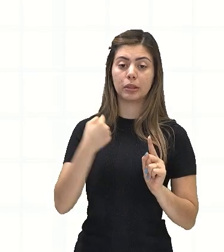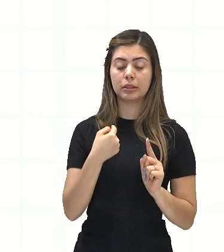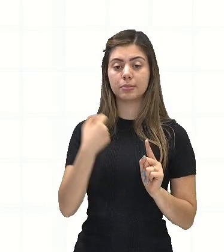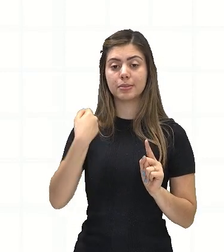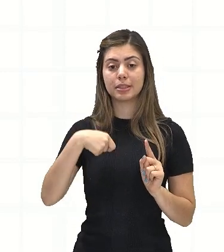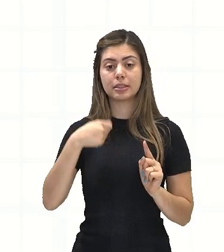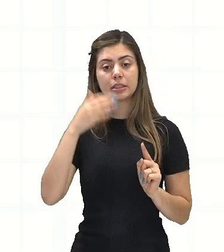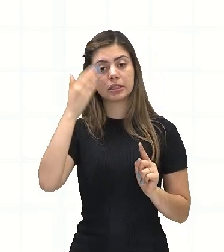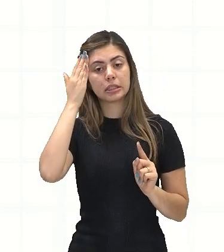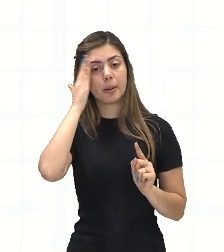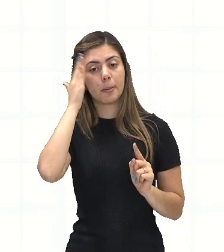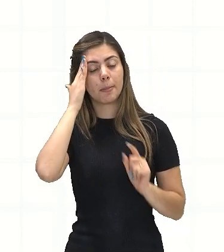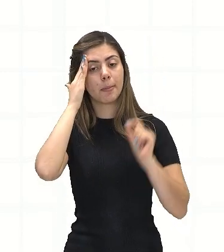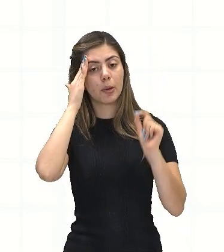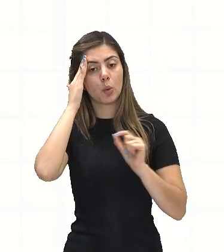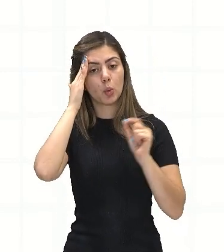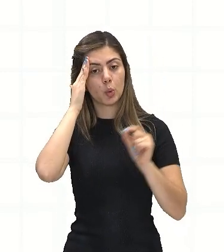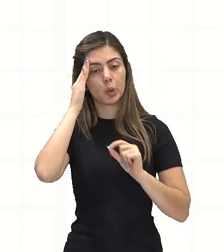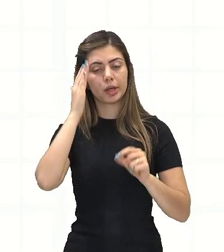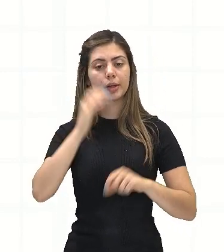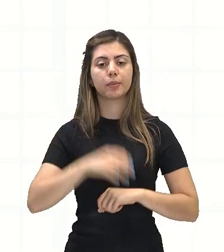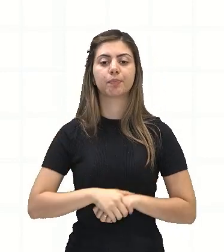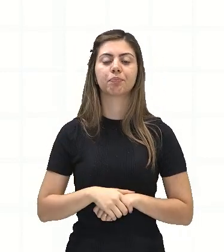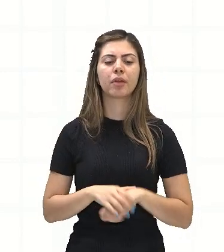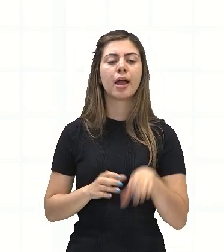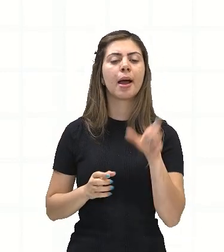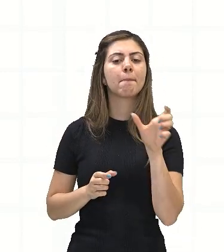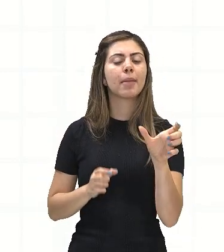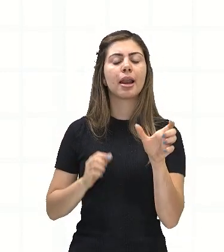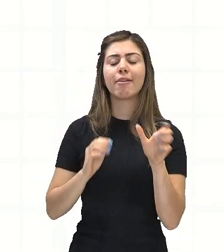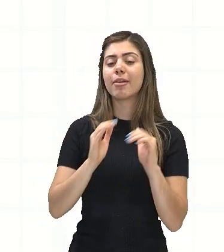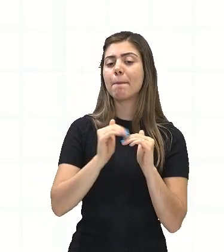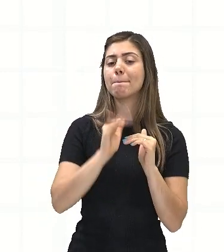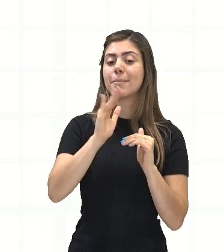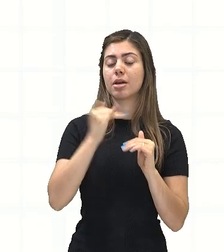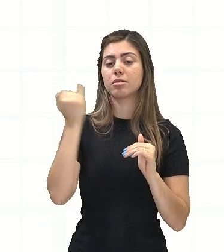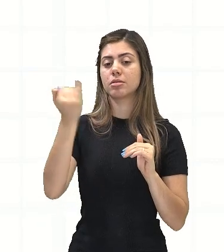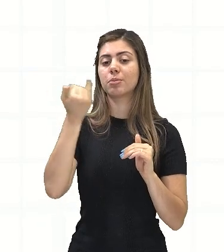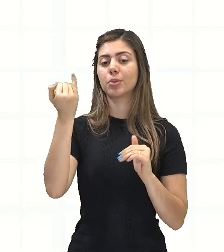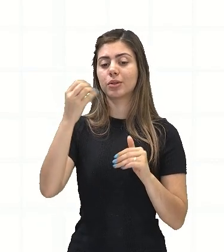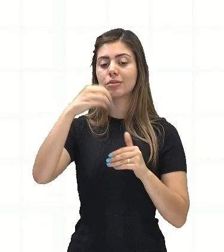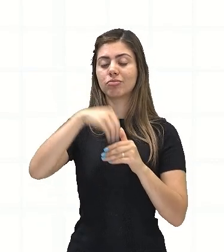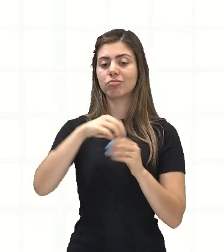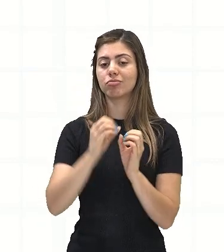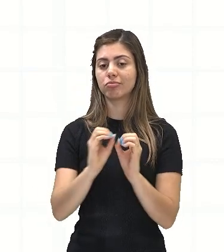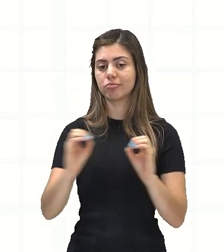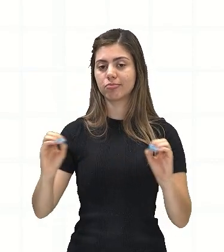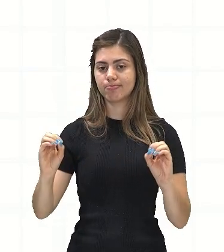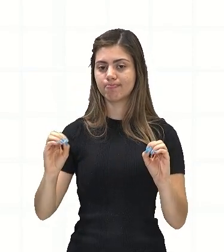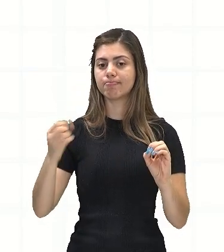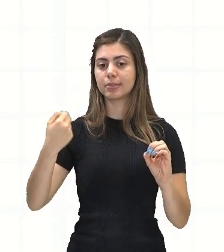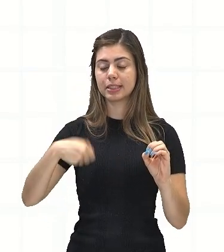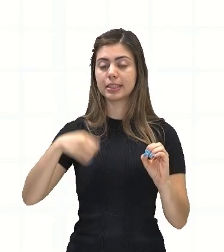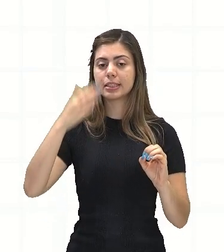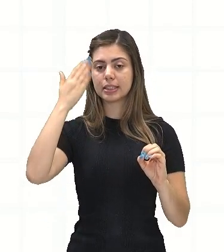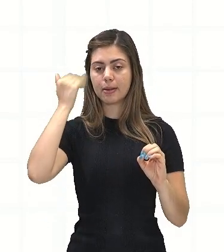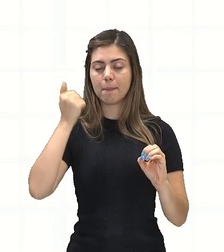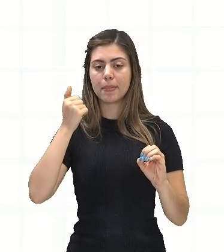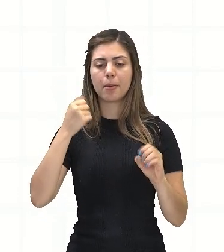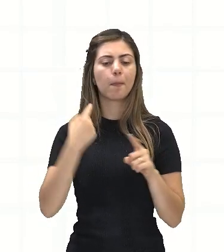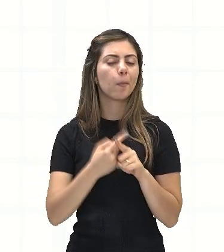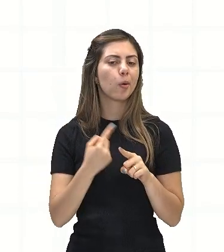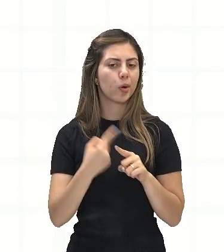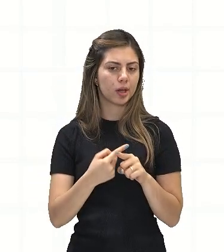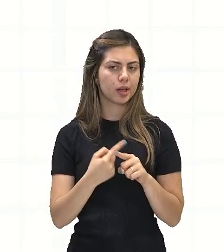disso aqui. O núcleo do sujeito, a palavra mais importante. Por que eu preciso saber disso? Porque isso